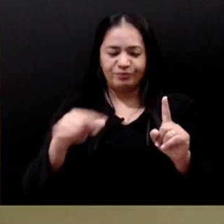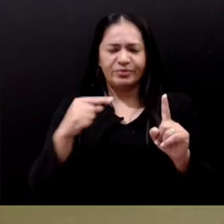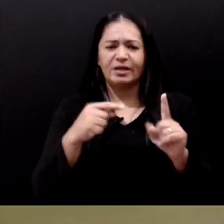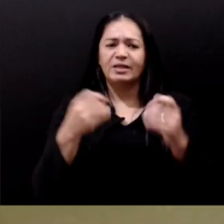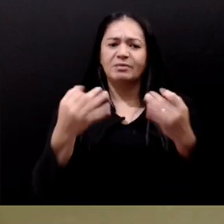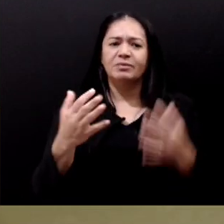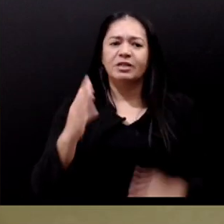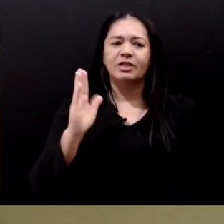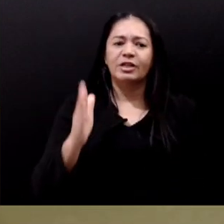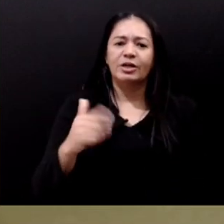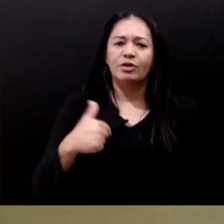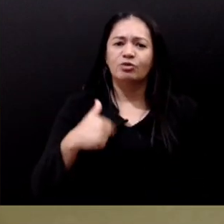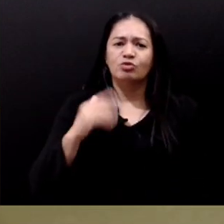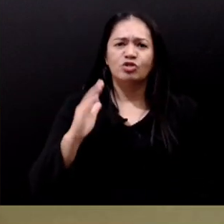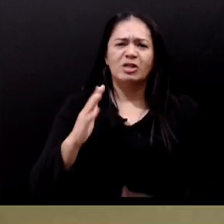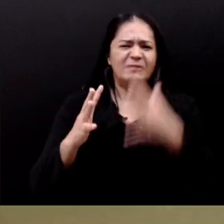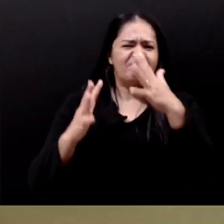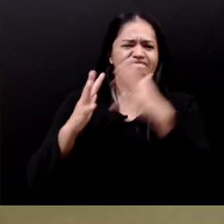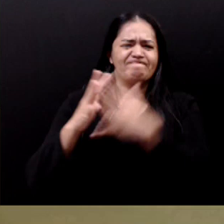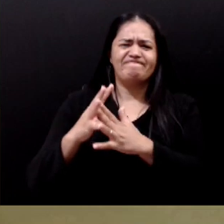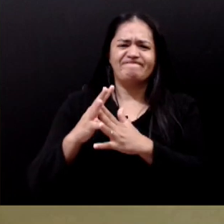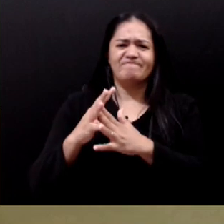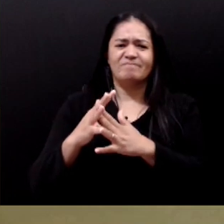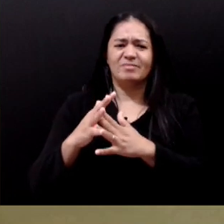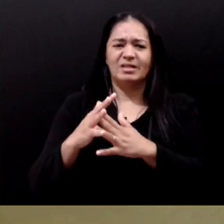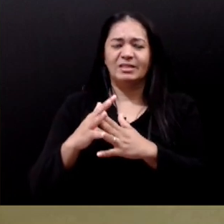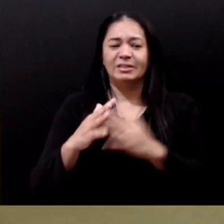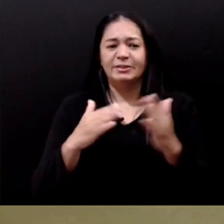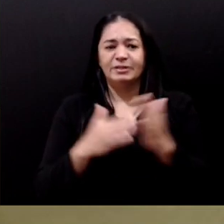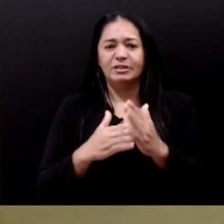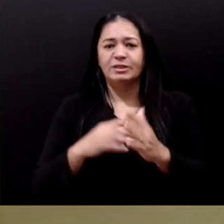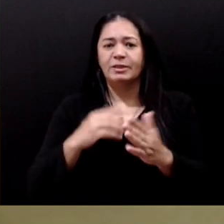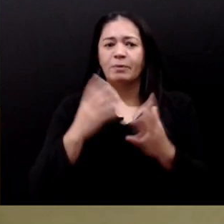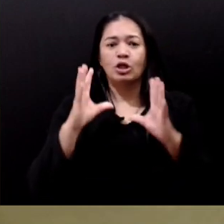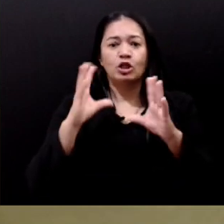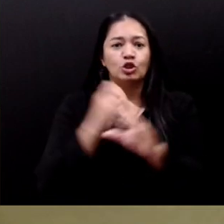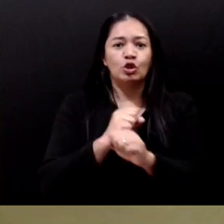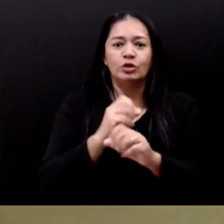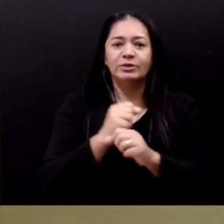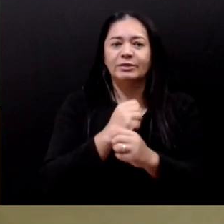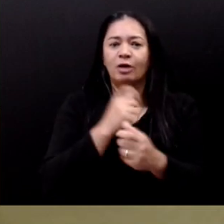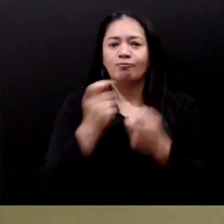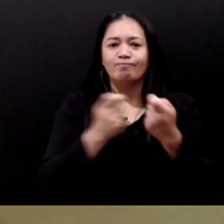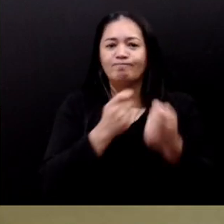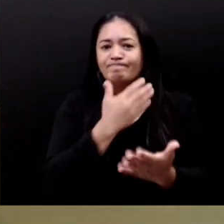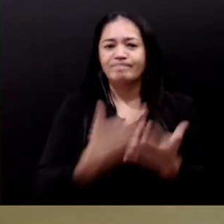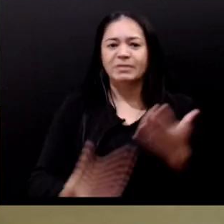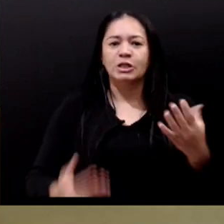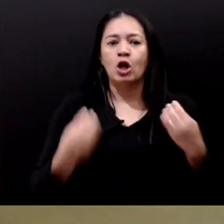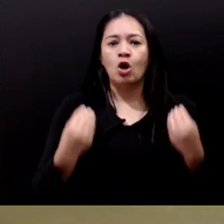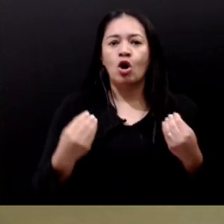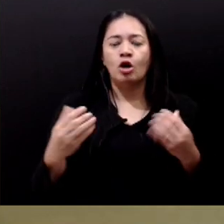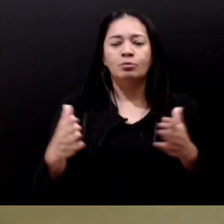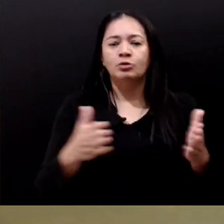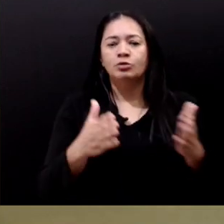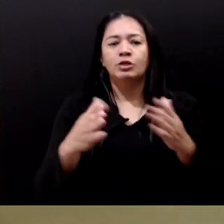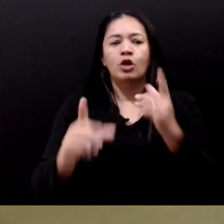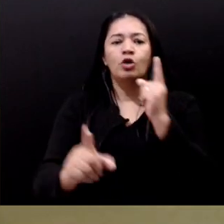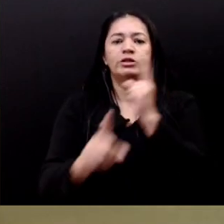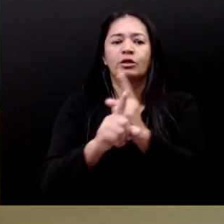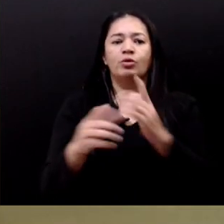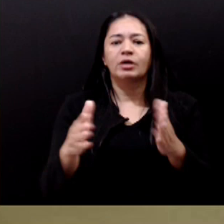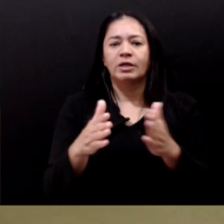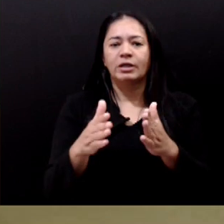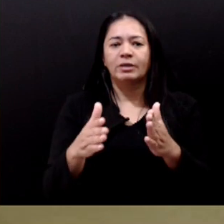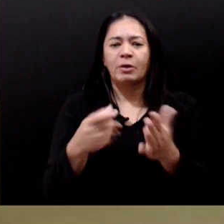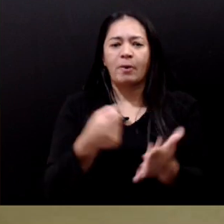dieta rígida e depois total descontrole. Como encontrar um caminho no meio que não seja nem punição e